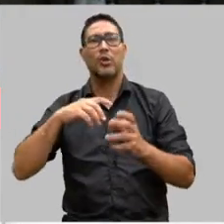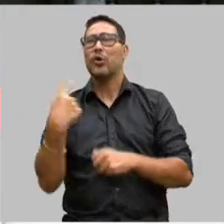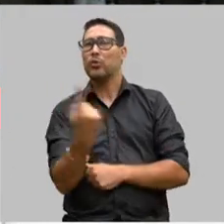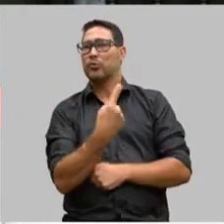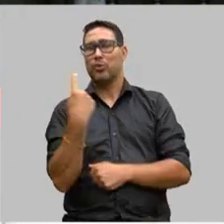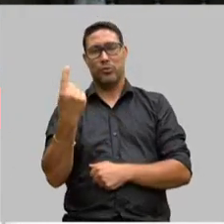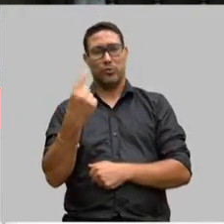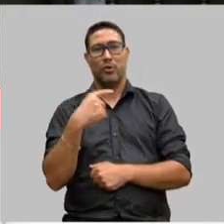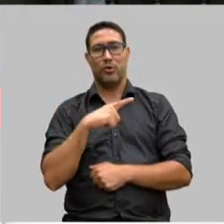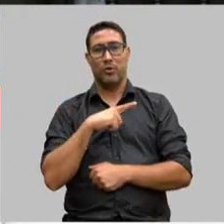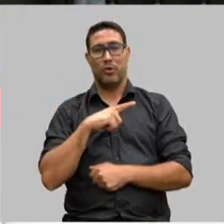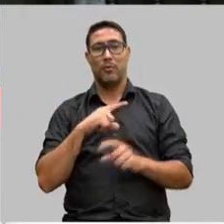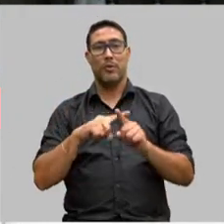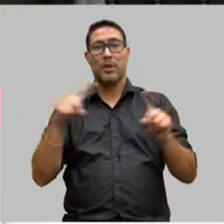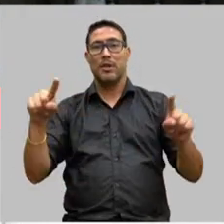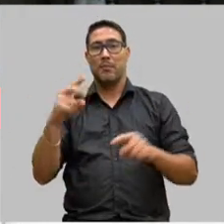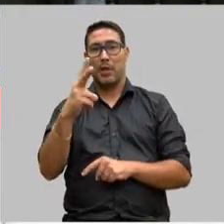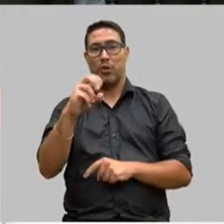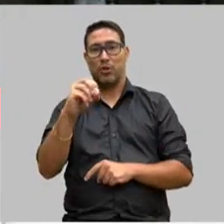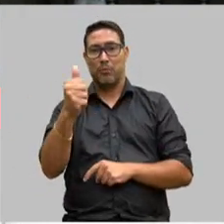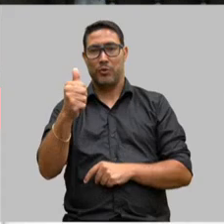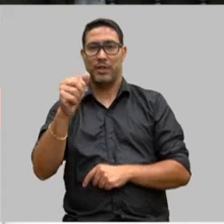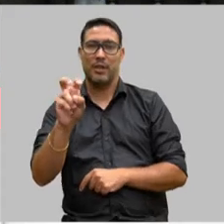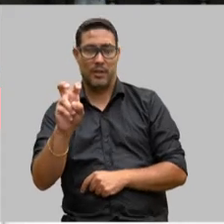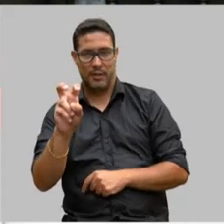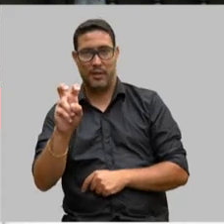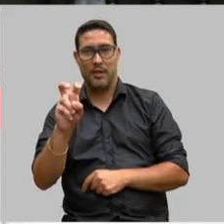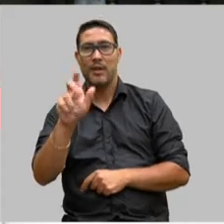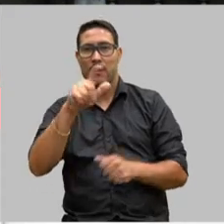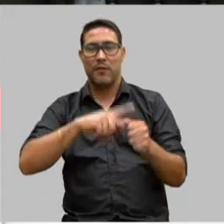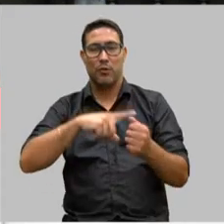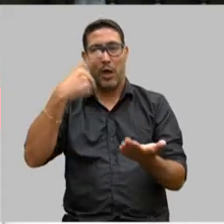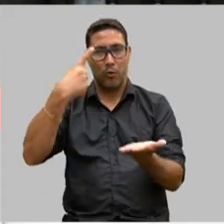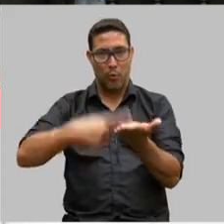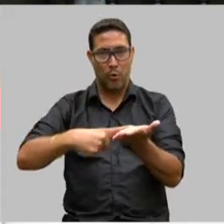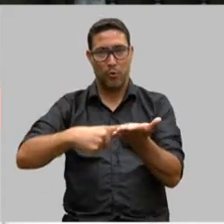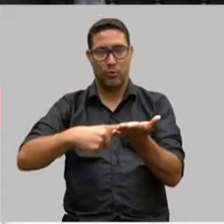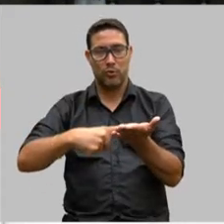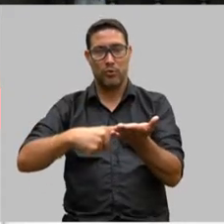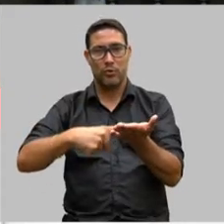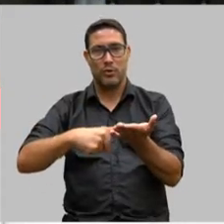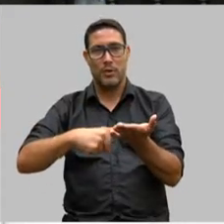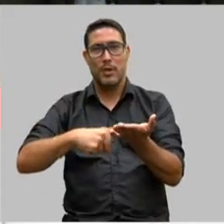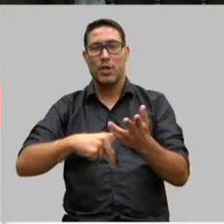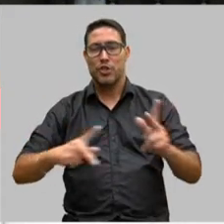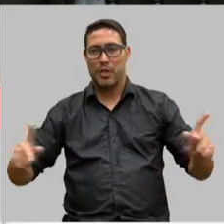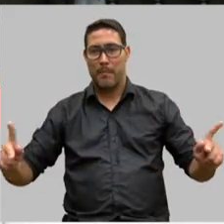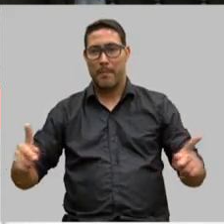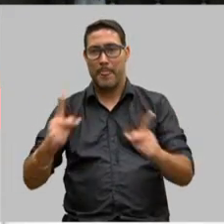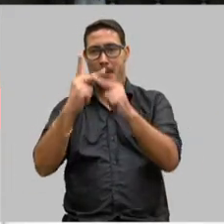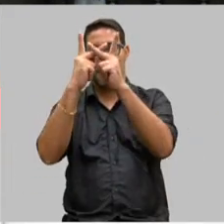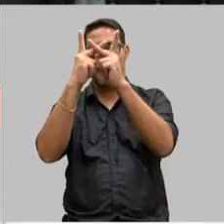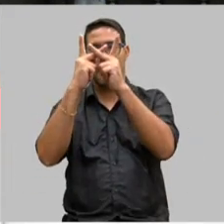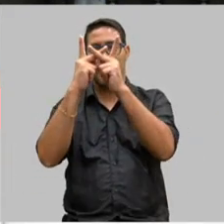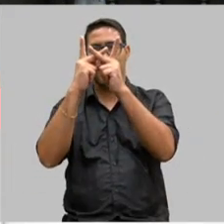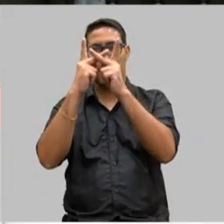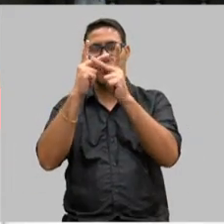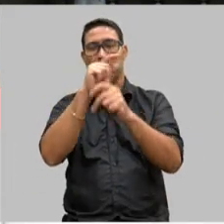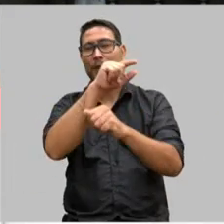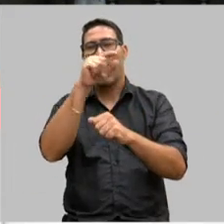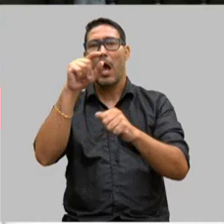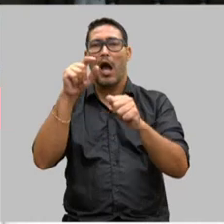Mas, em 2015, nós fizemos o Acordo de Paris. A professora, muito bem, só estamos